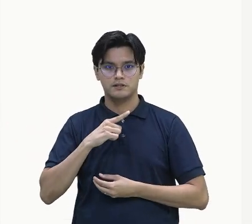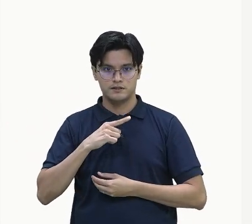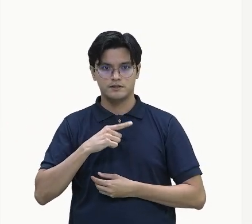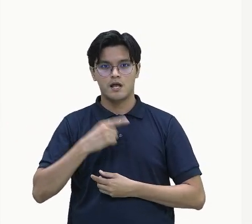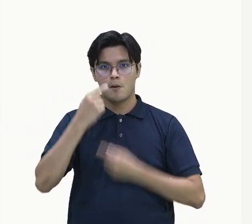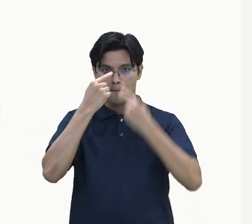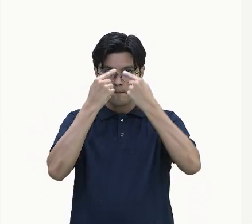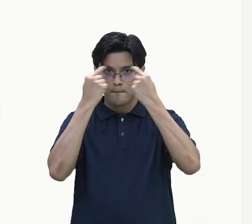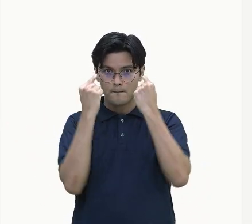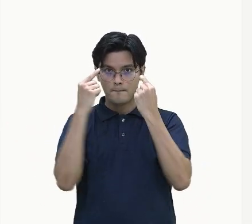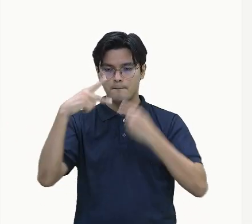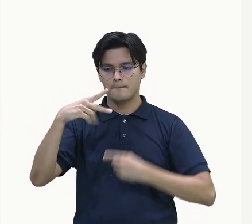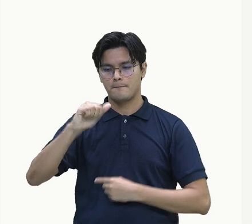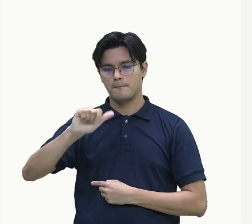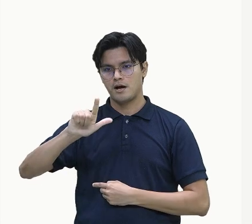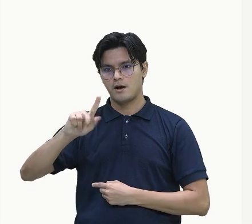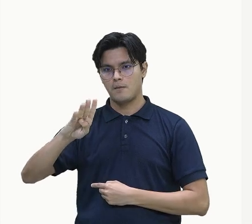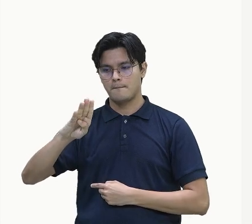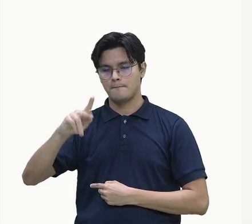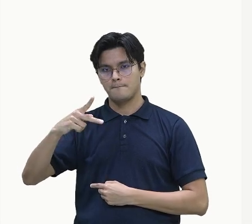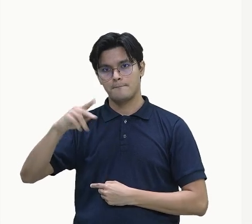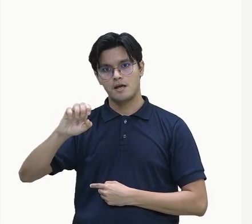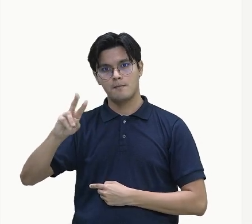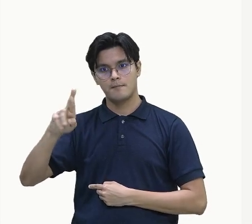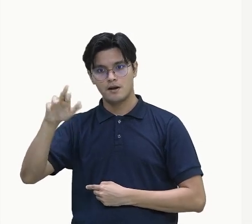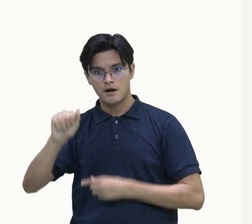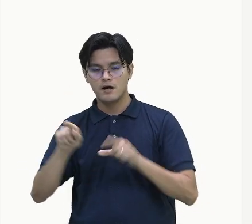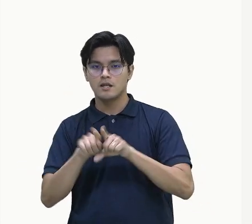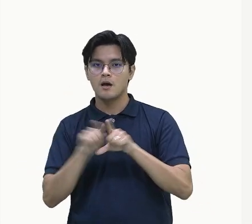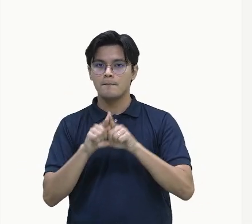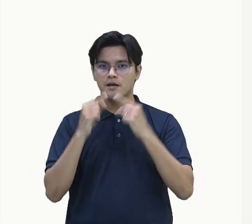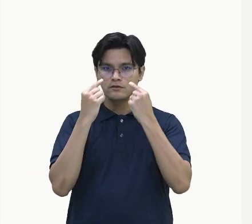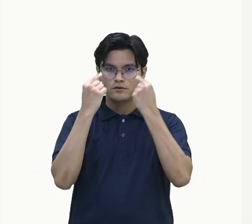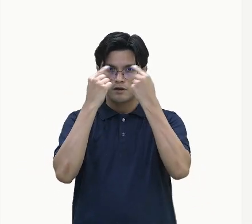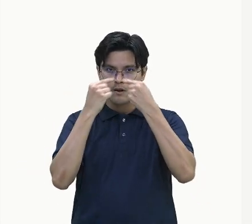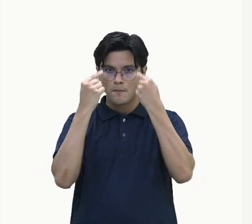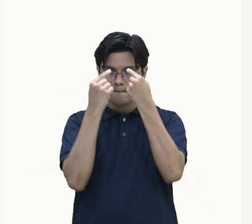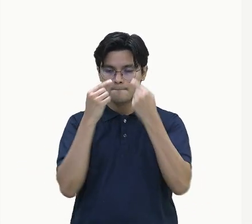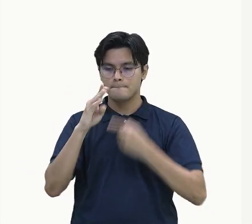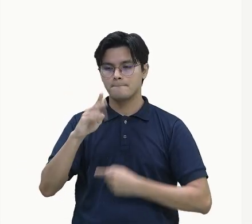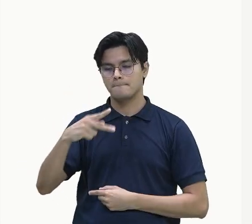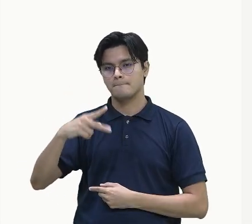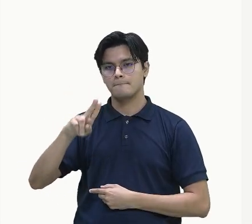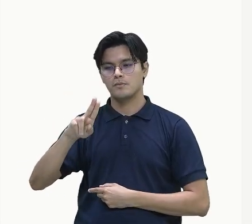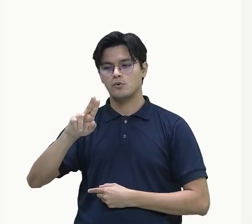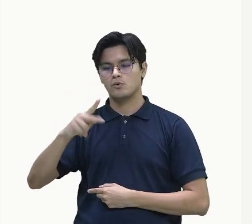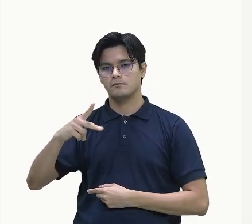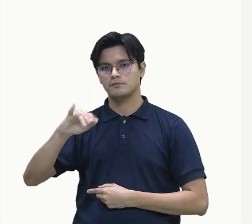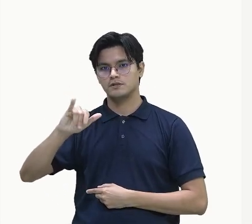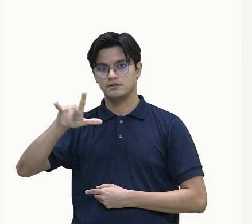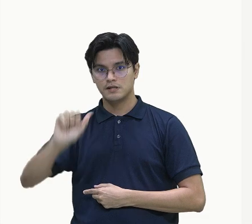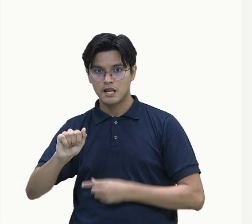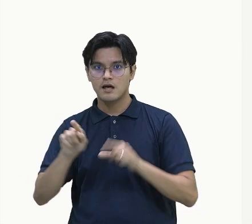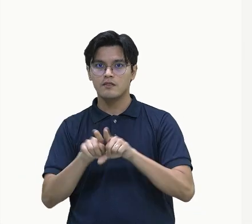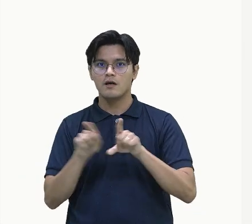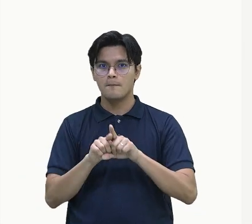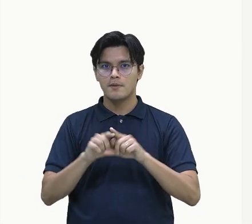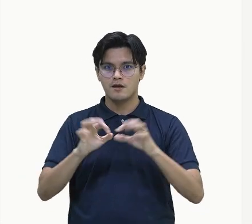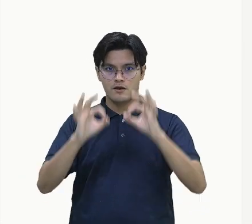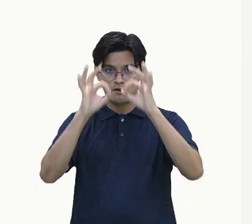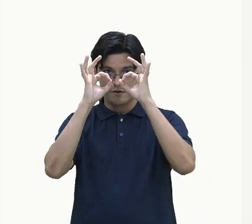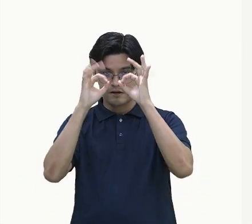a pupila, né, a esclerótica, que é essa parte branquinha do olho, e a íris, né, que é essa parte aqui que